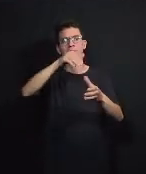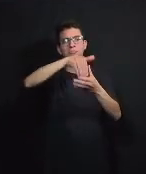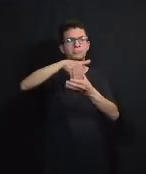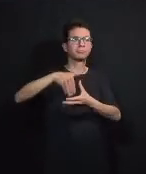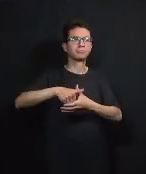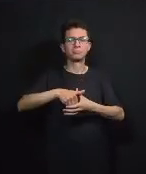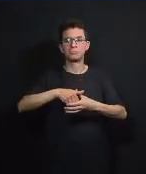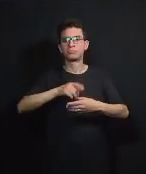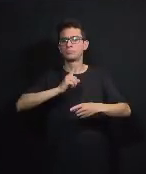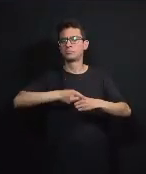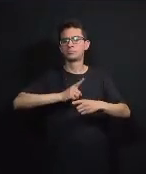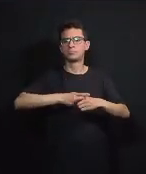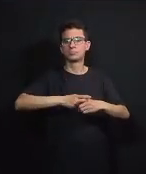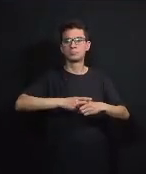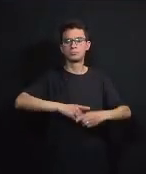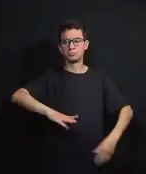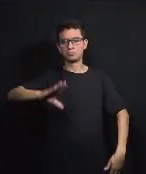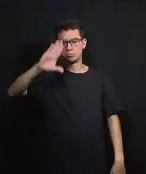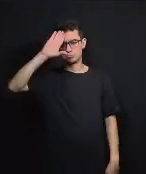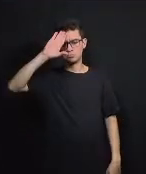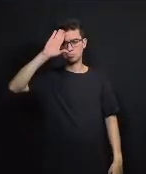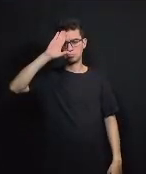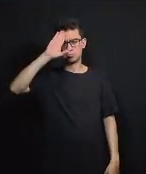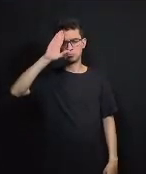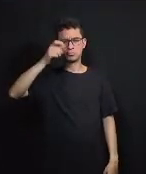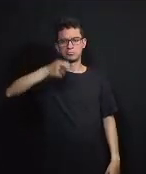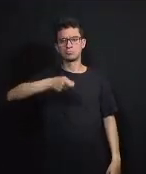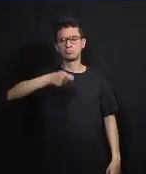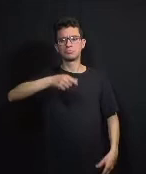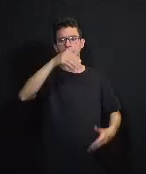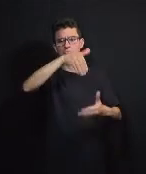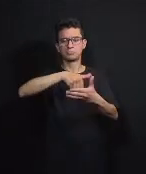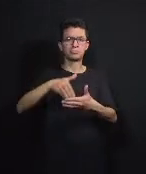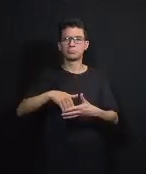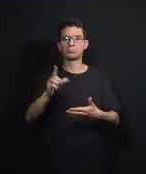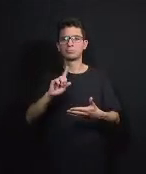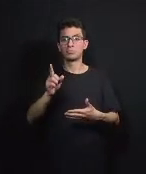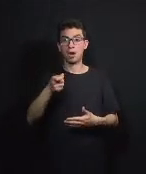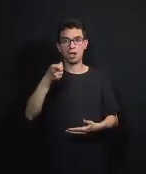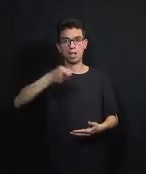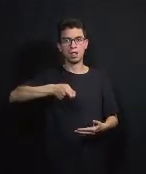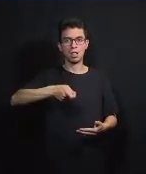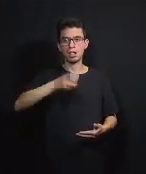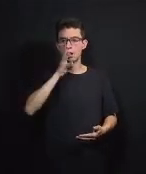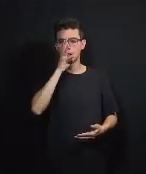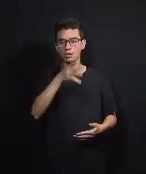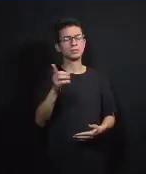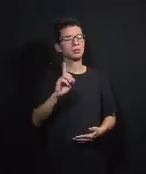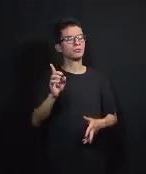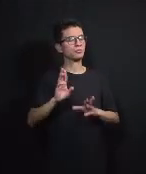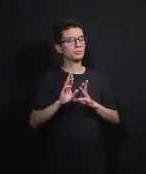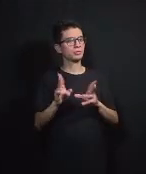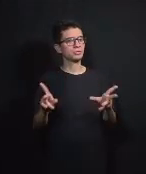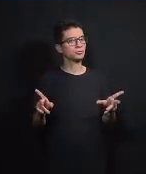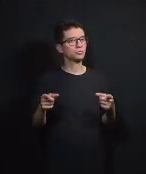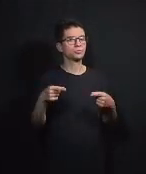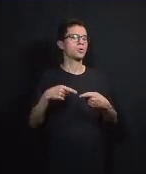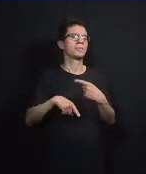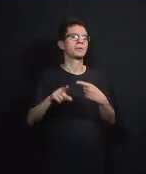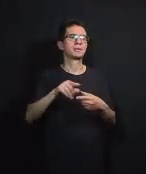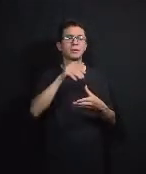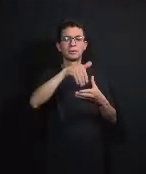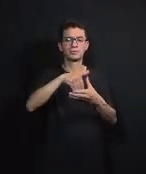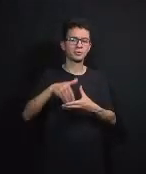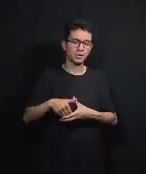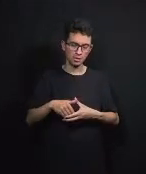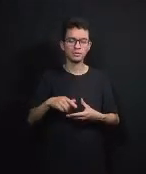instituição democrática. Não estou ofendendo ninguém com isso. Ele não pode ser uma instituição democrática. Ele tem que ser